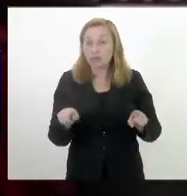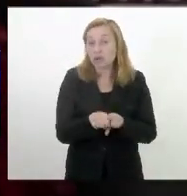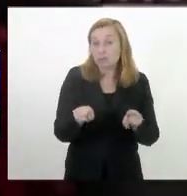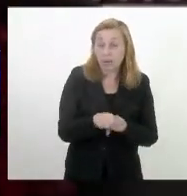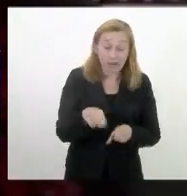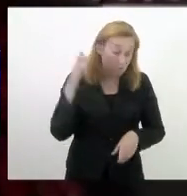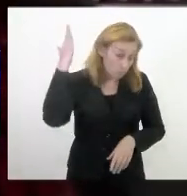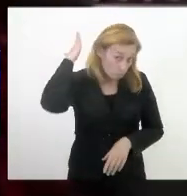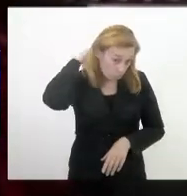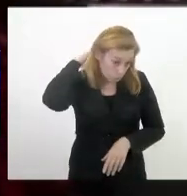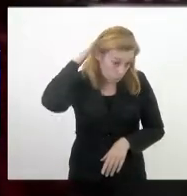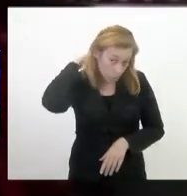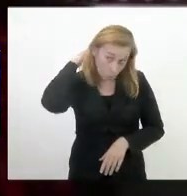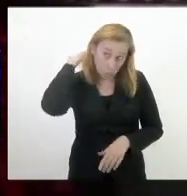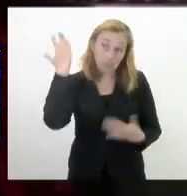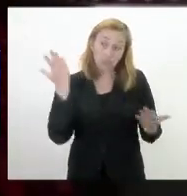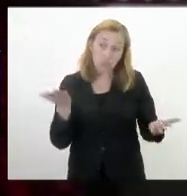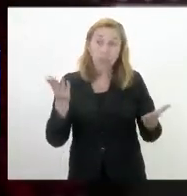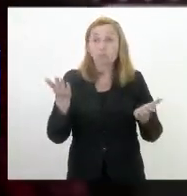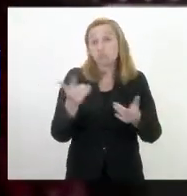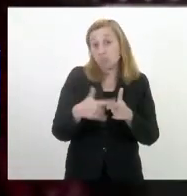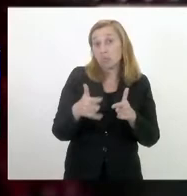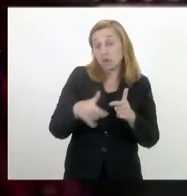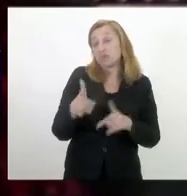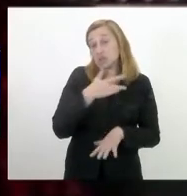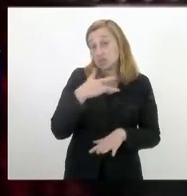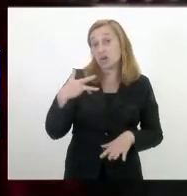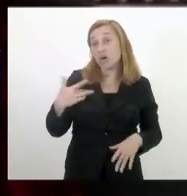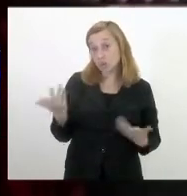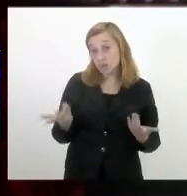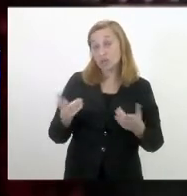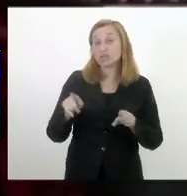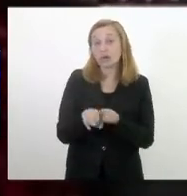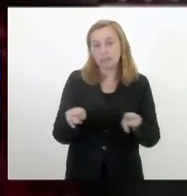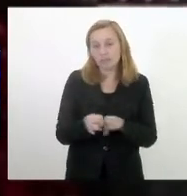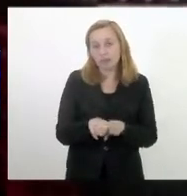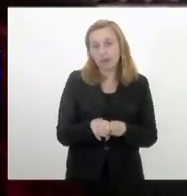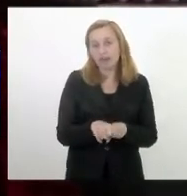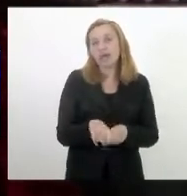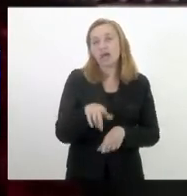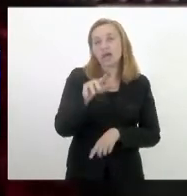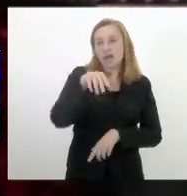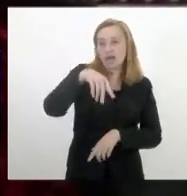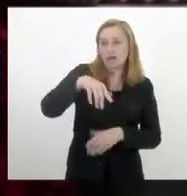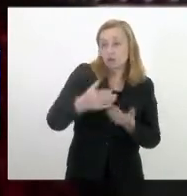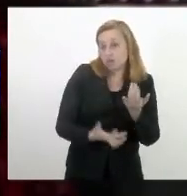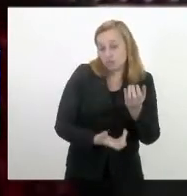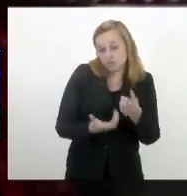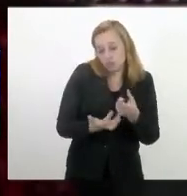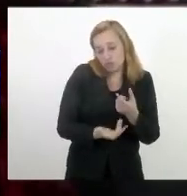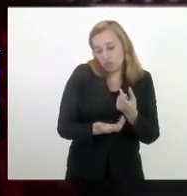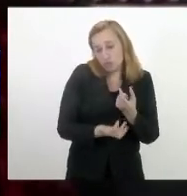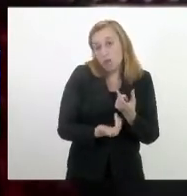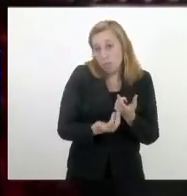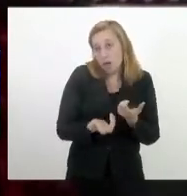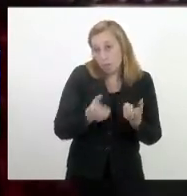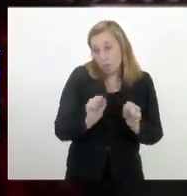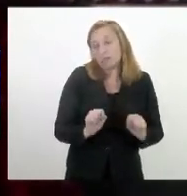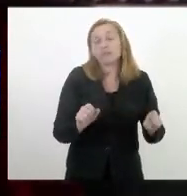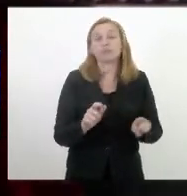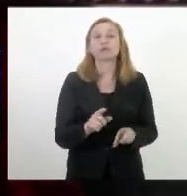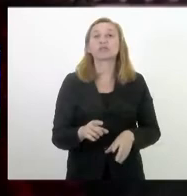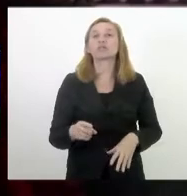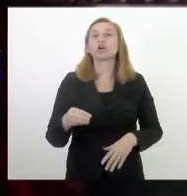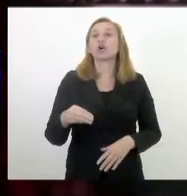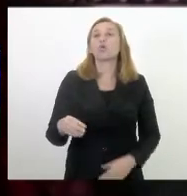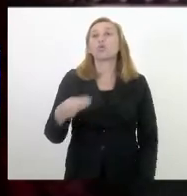e satura o sistema de saúde, além das queimaduras. Nesse sentido, considerando a inércia do governo federal